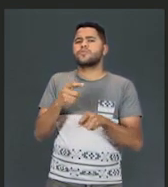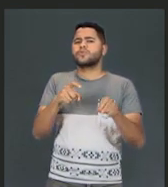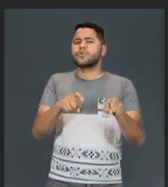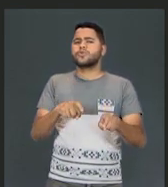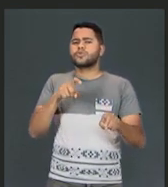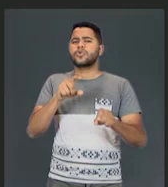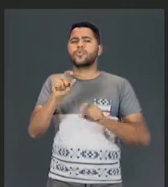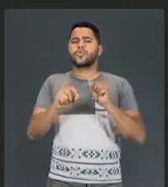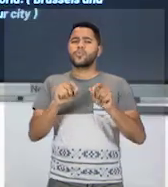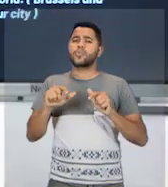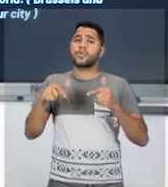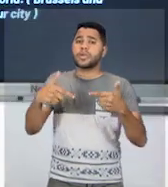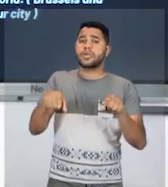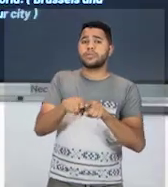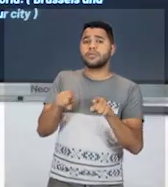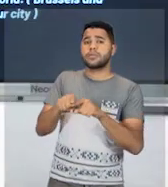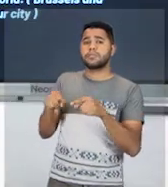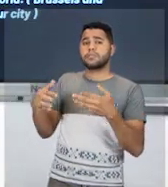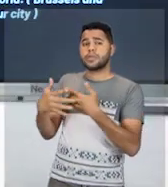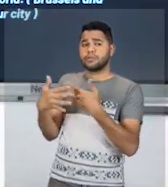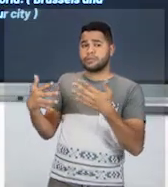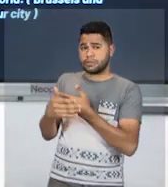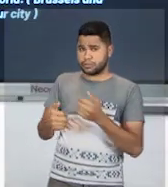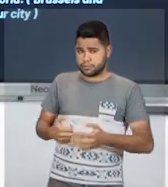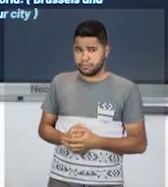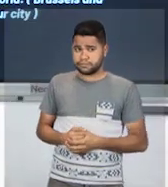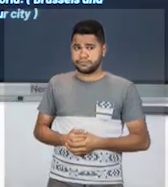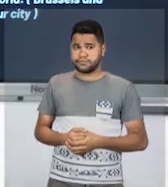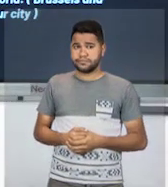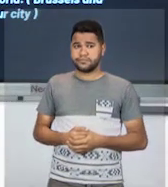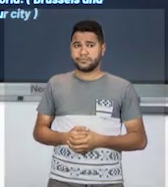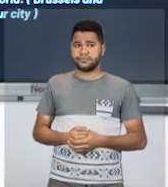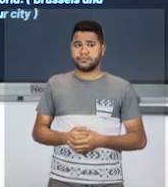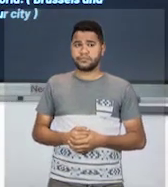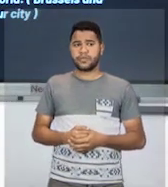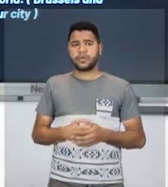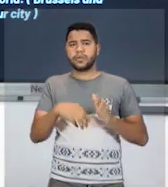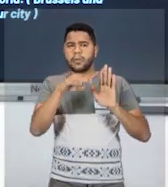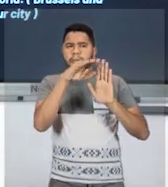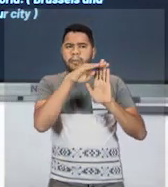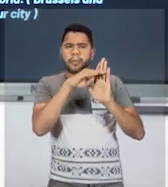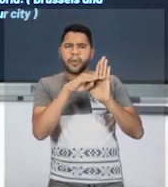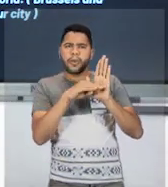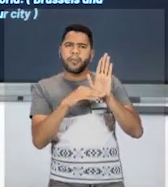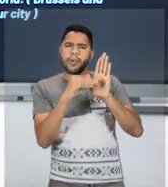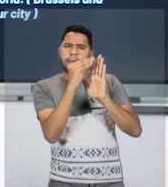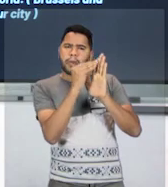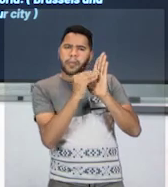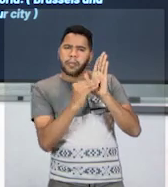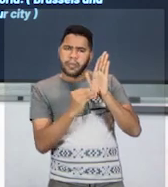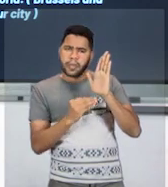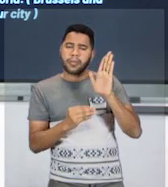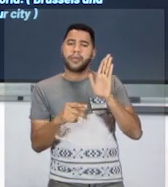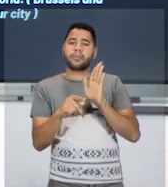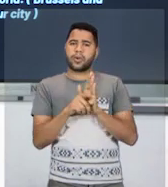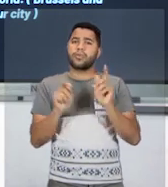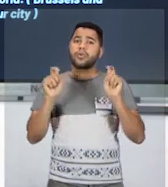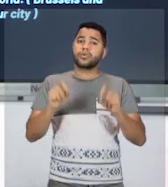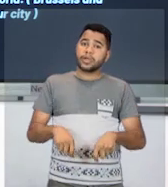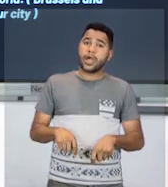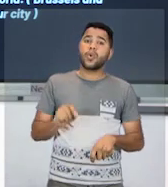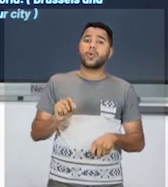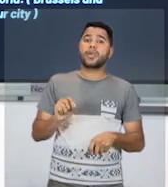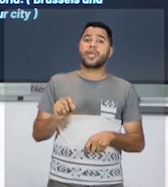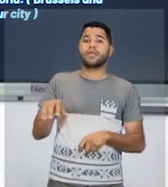interior e na cidade grande list a fio activities vocês vão estar aí atividades que dá para